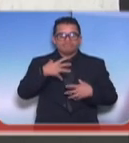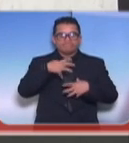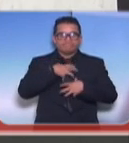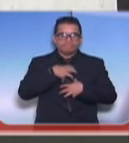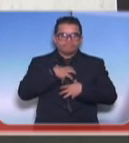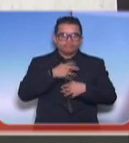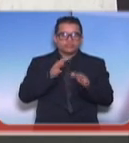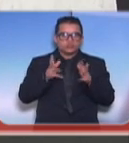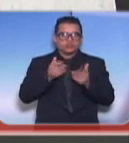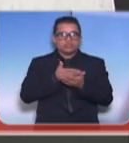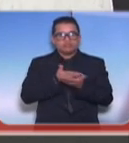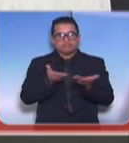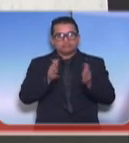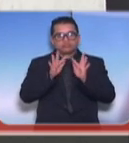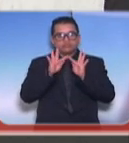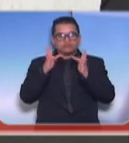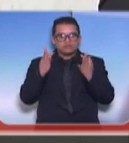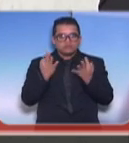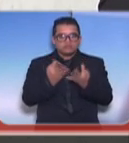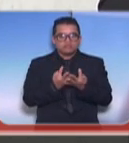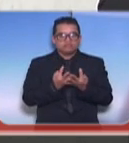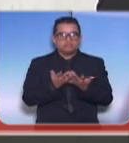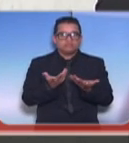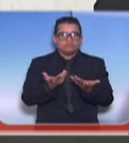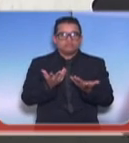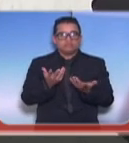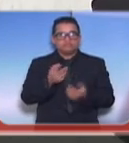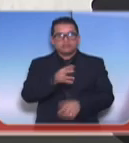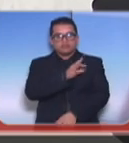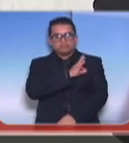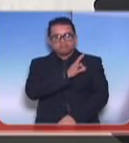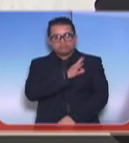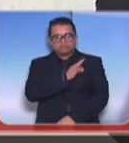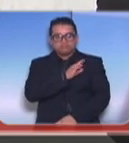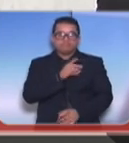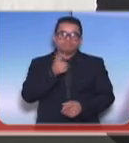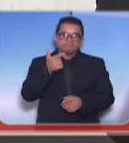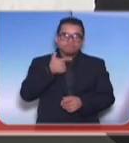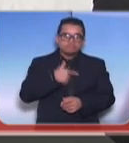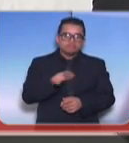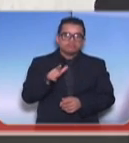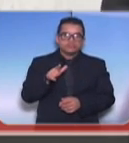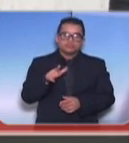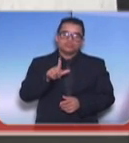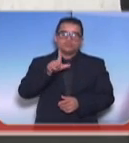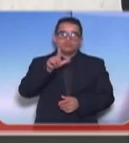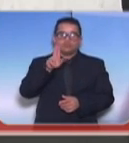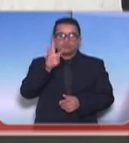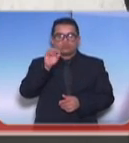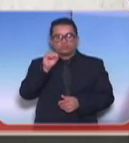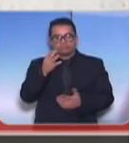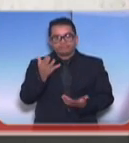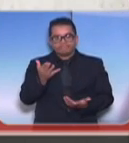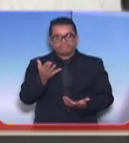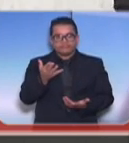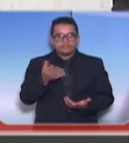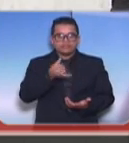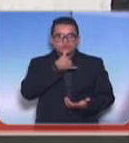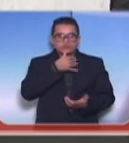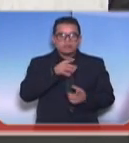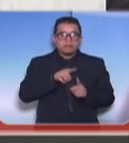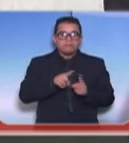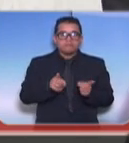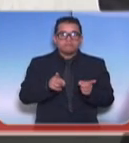sentimentos a toda a família policial militar, que mais uma vez se encontra enlutada, infelizmente. Mas o assunto que eu queria trazer